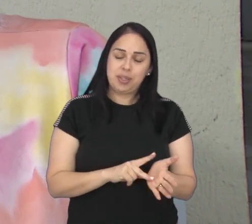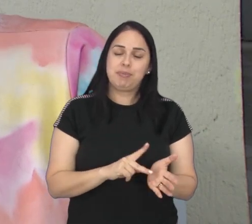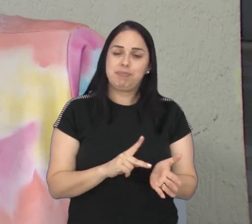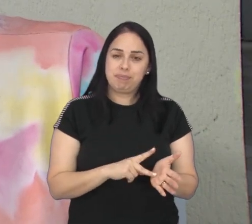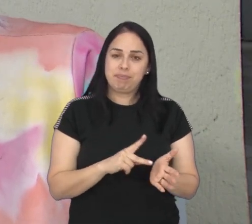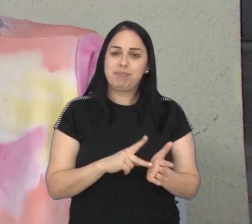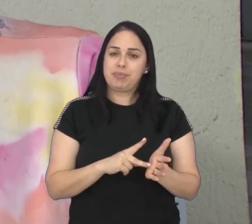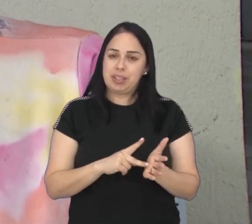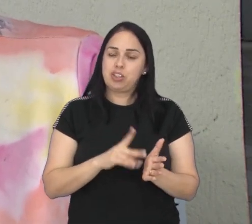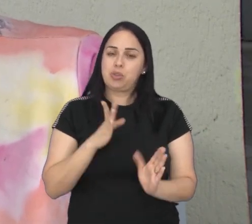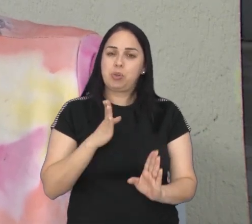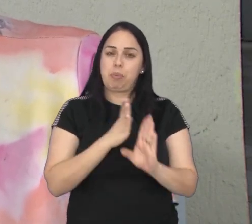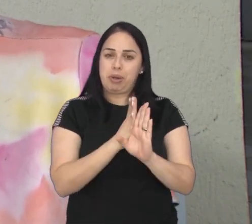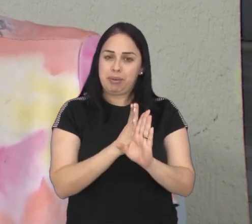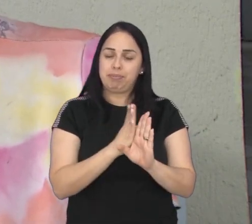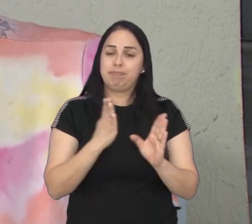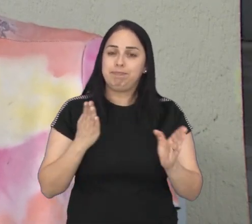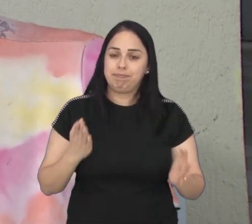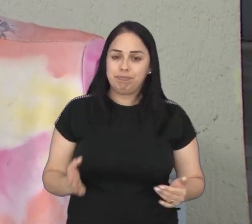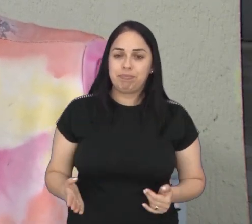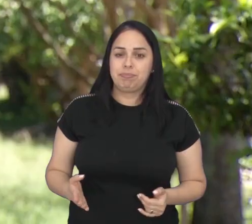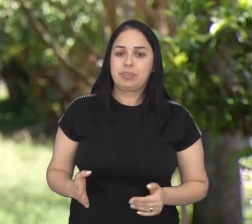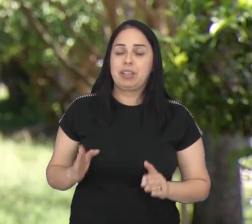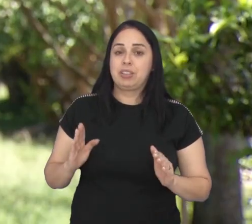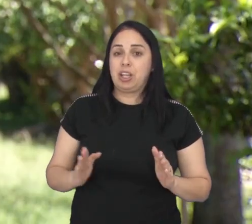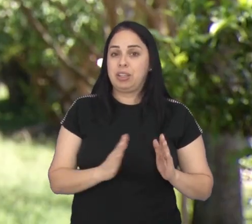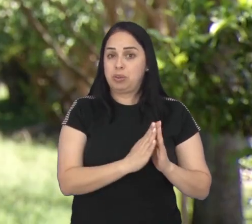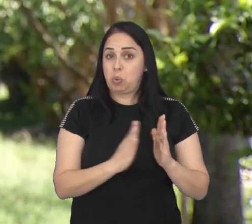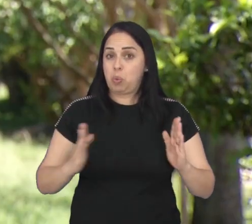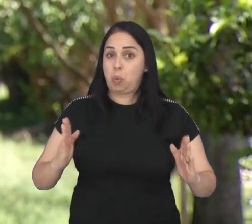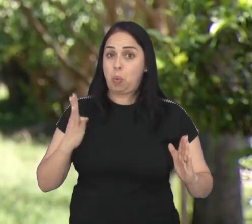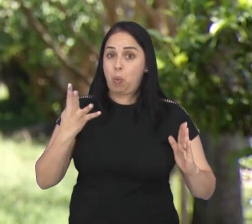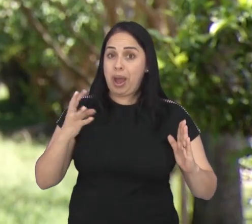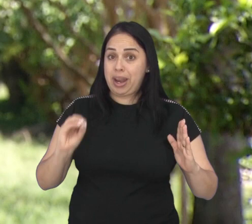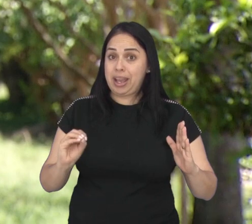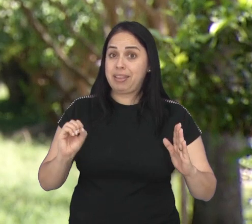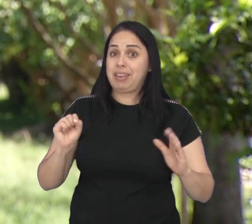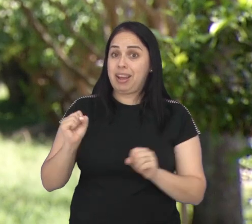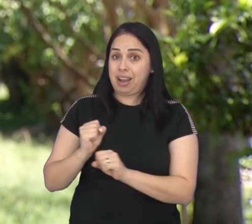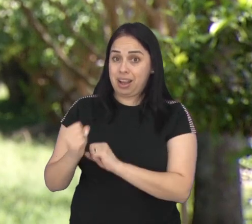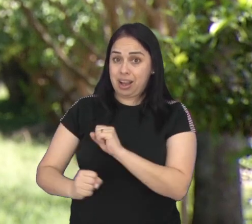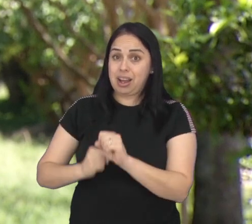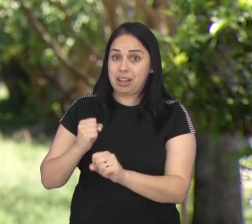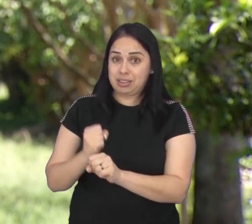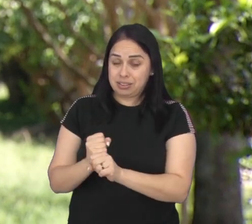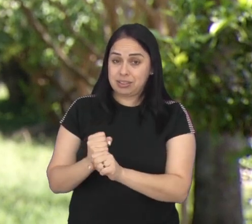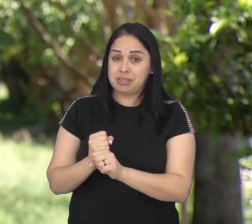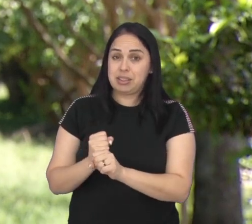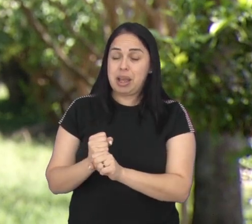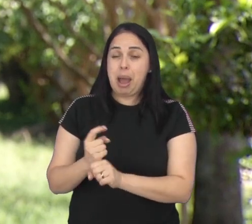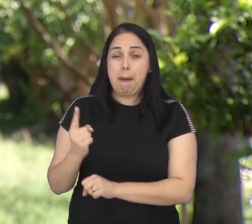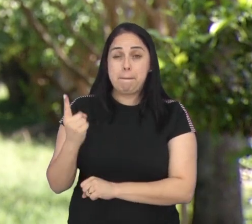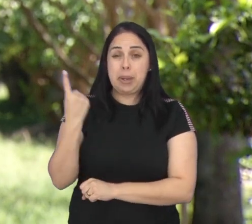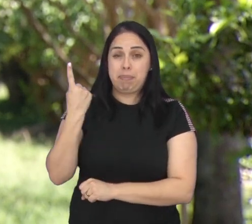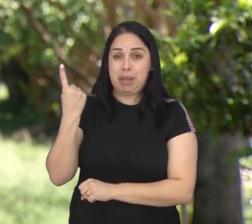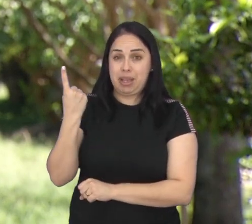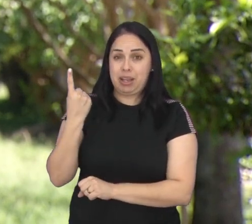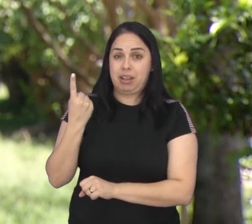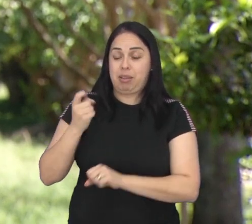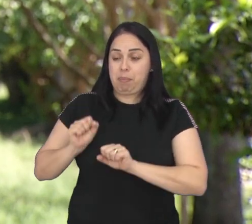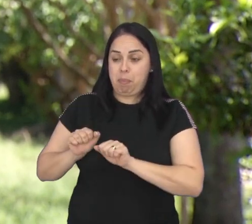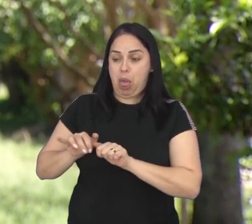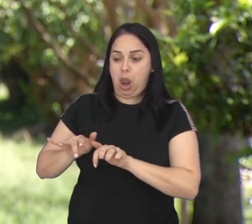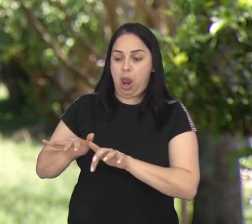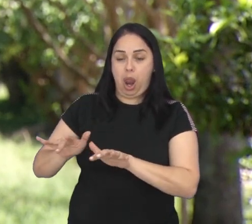aí, realmente, deu um positivo. Já tem mais de 40 anos que a primeira transmissão do